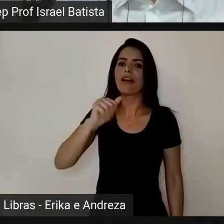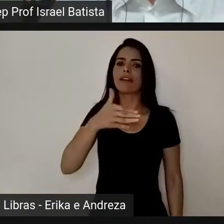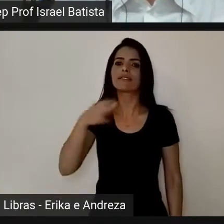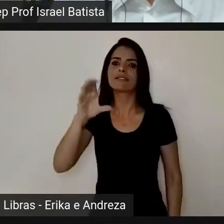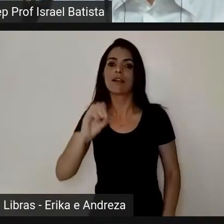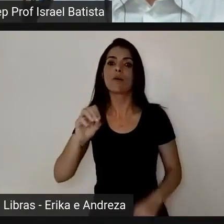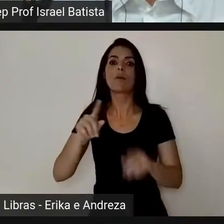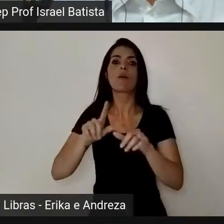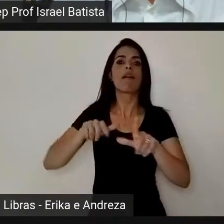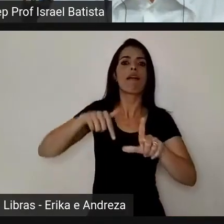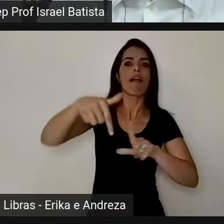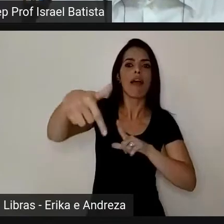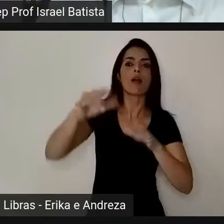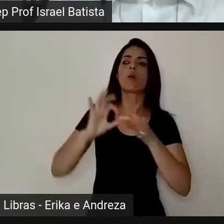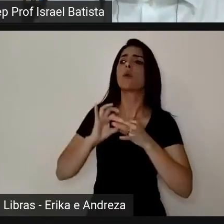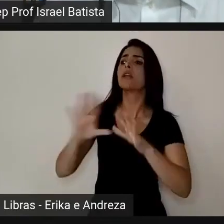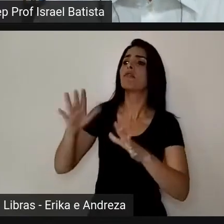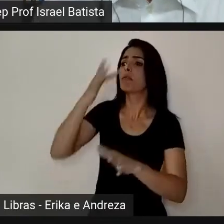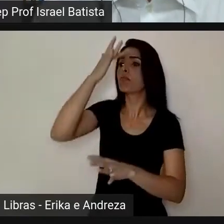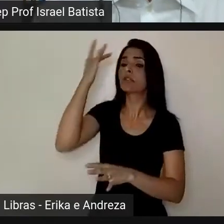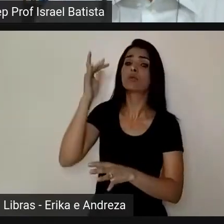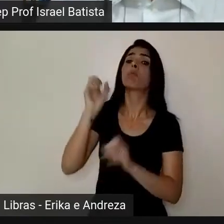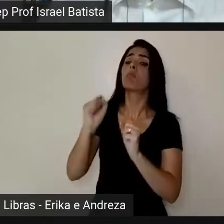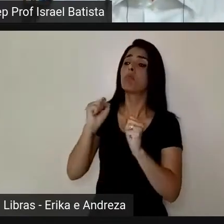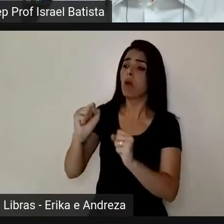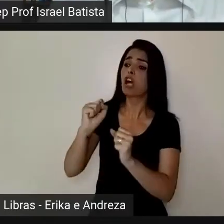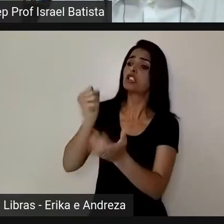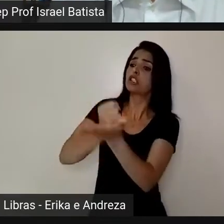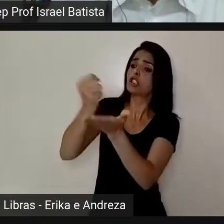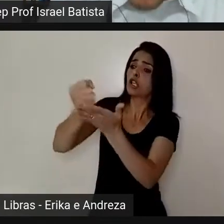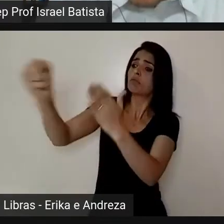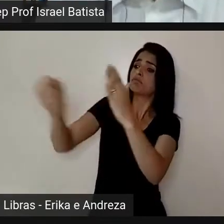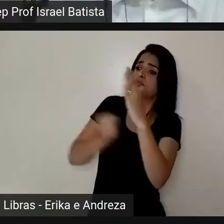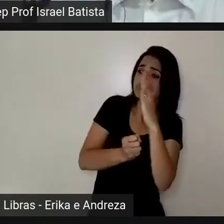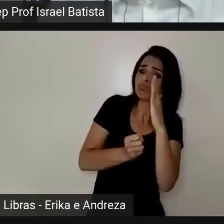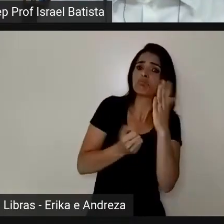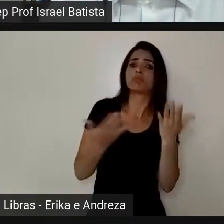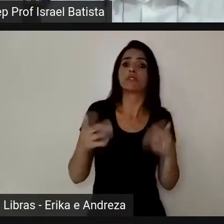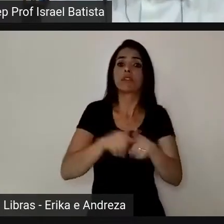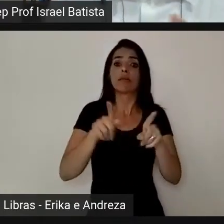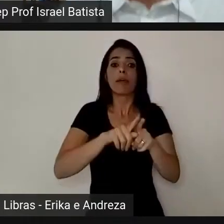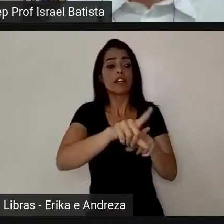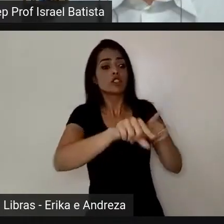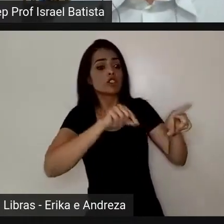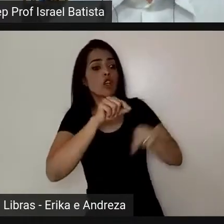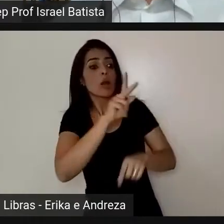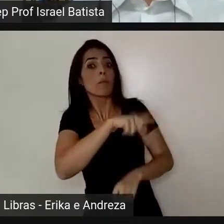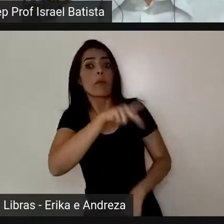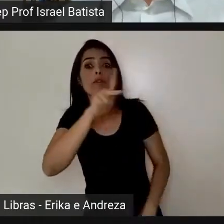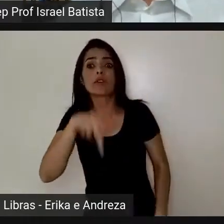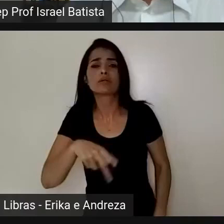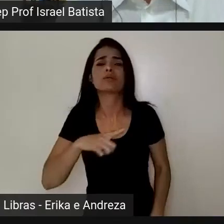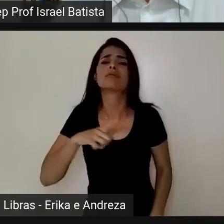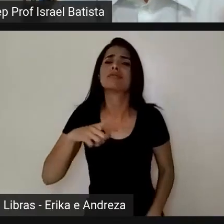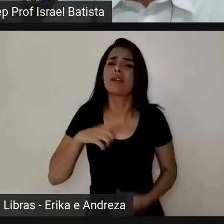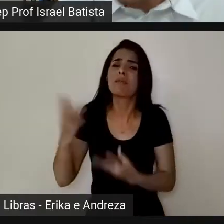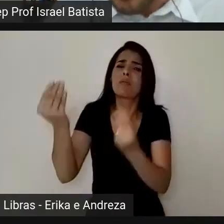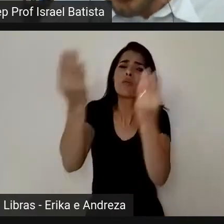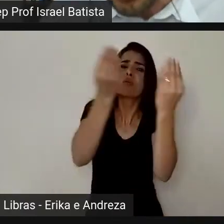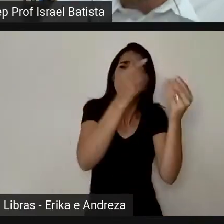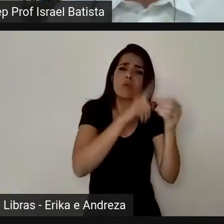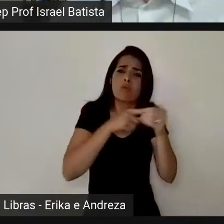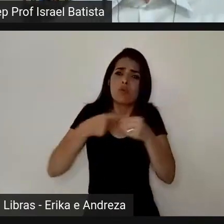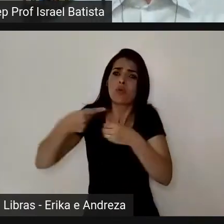de livre provimento, nomear diretores de escola, nomear professoras. Existem muitos municípios brasileiros que não